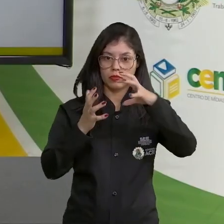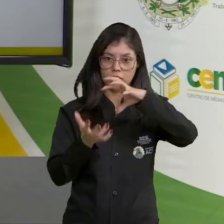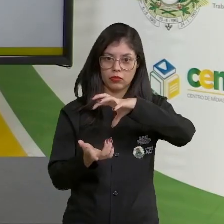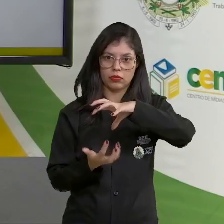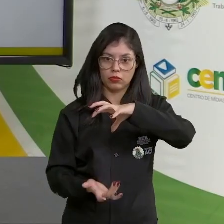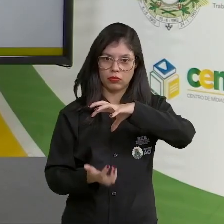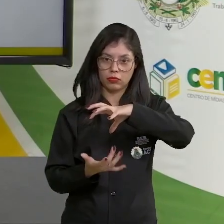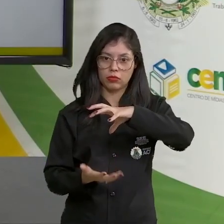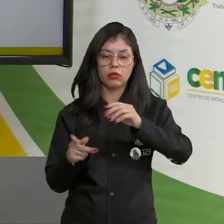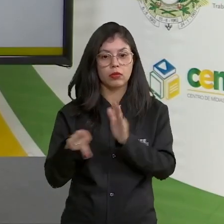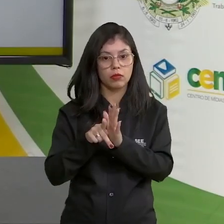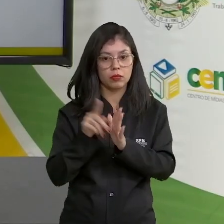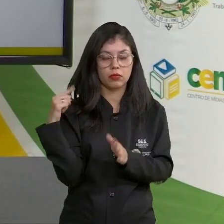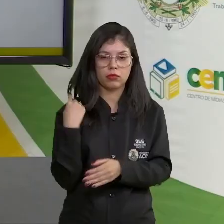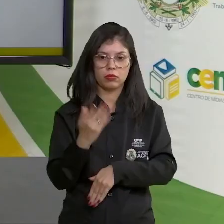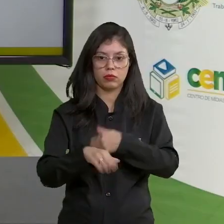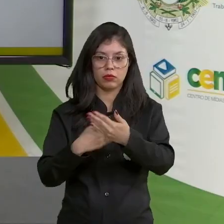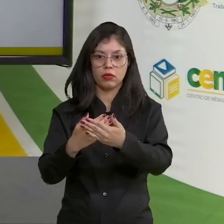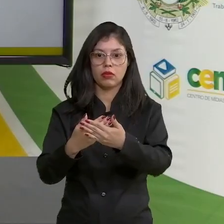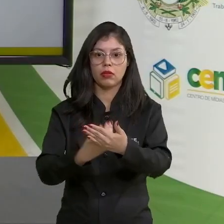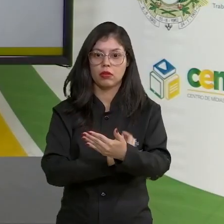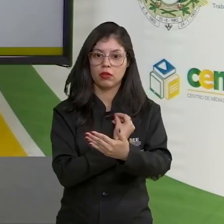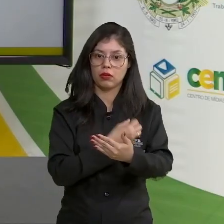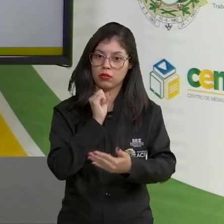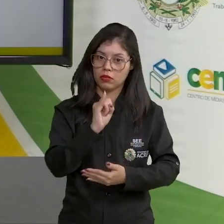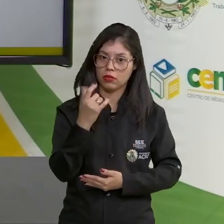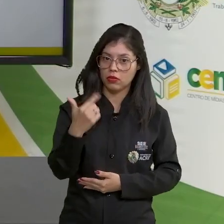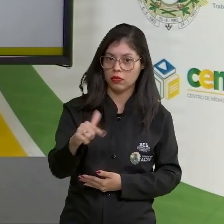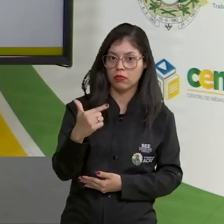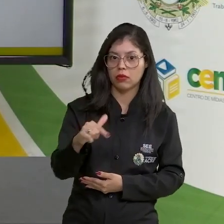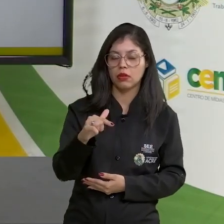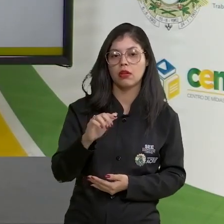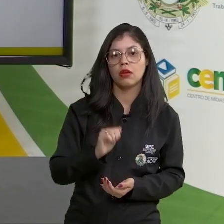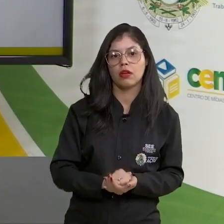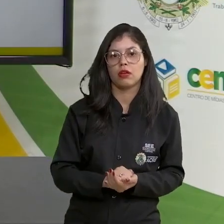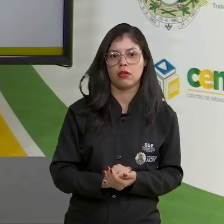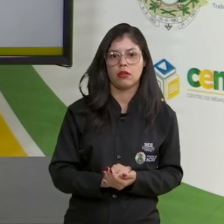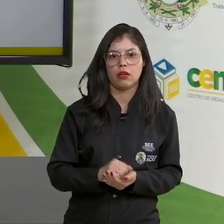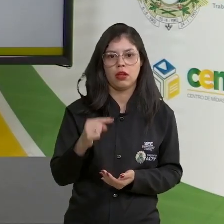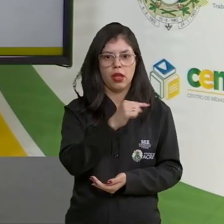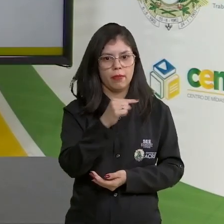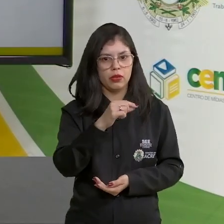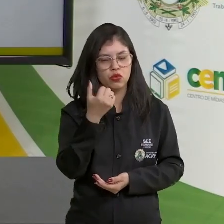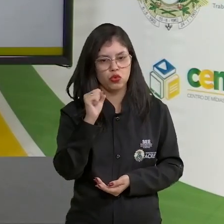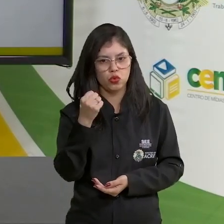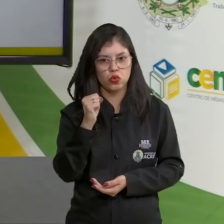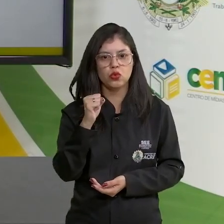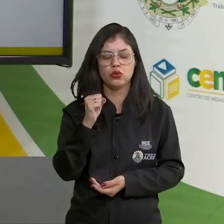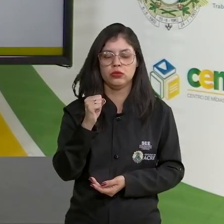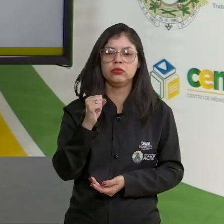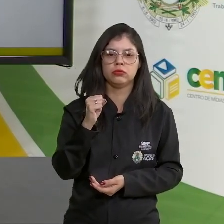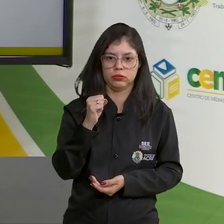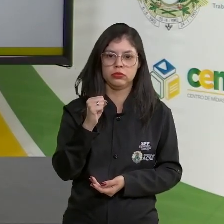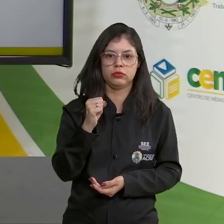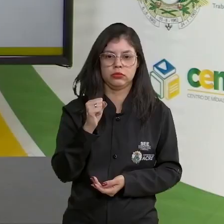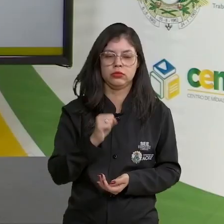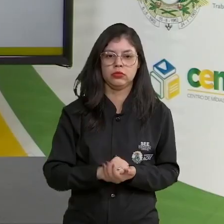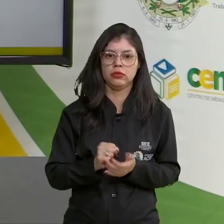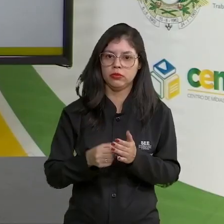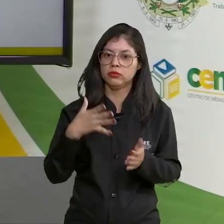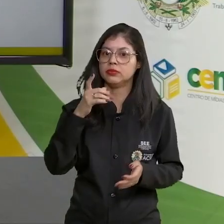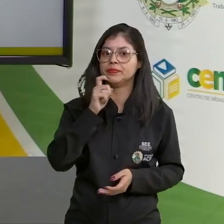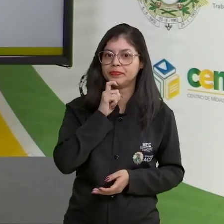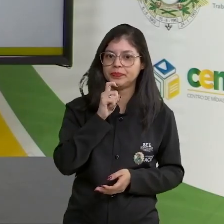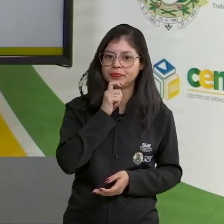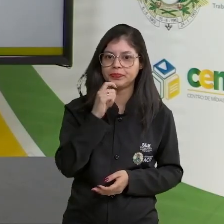o desenvolvimento da nossa vida. Sem o efeito estufa, a Terra chegaria aí a menos 18 graus Celsius, né? Muito frio.